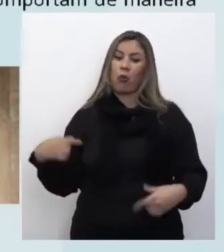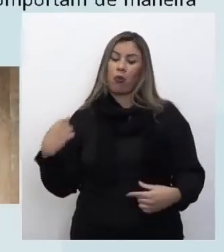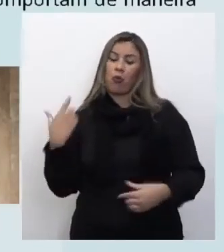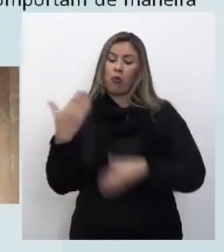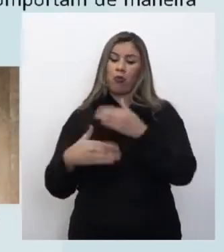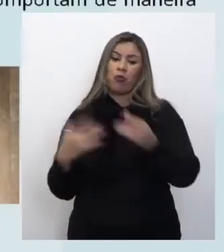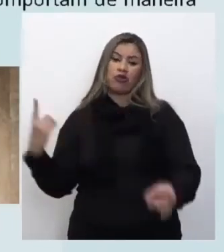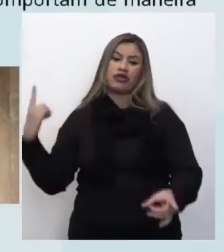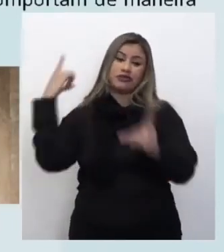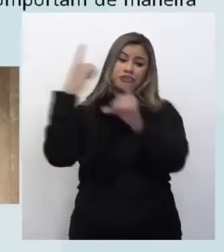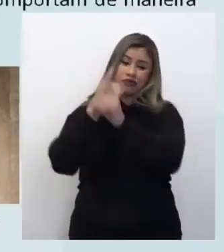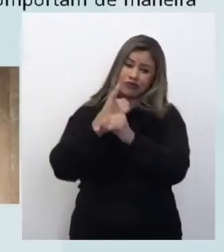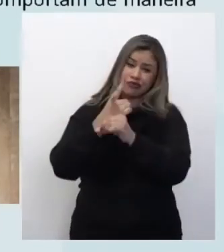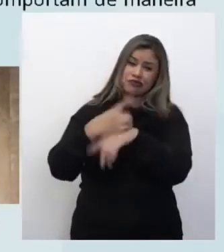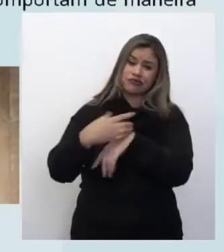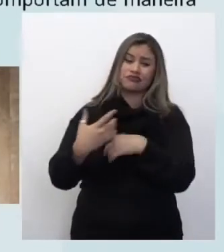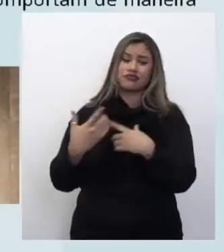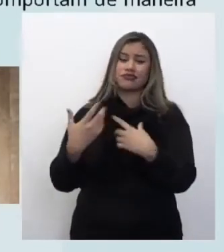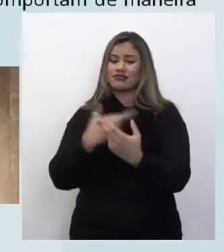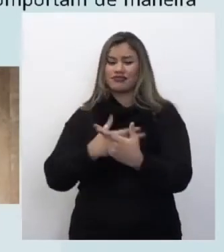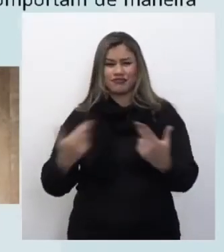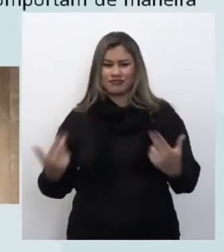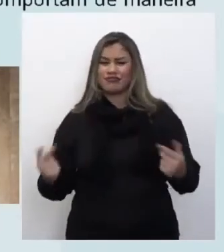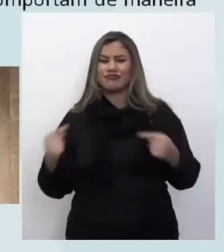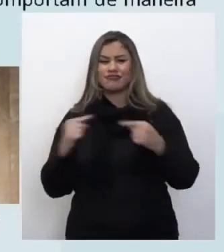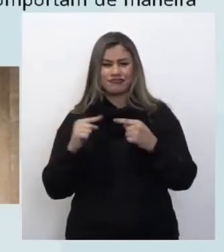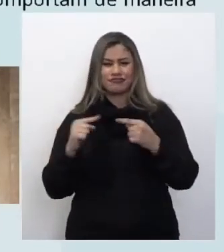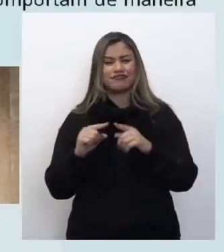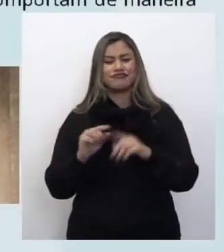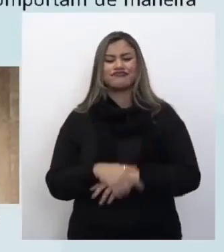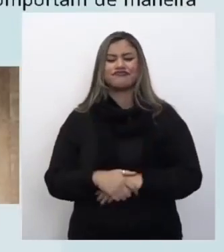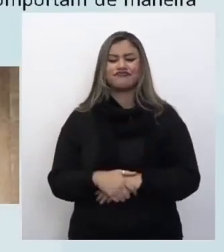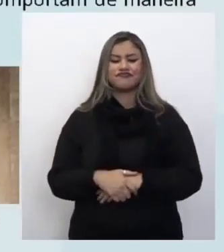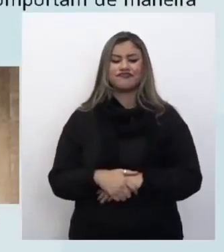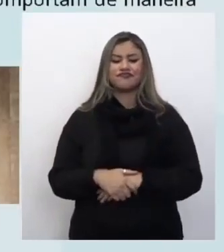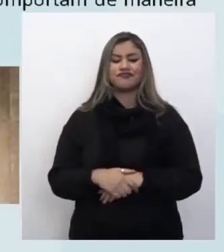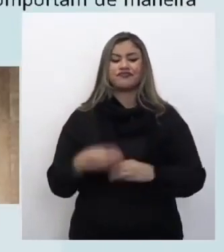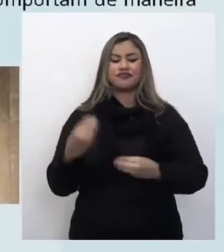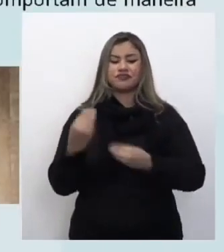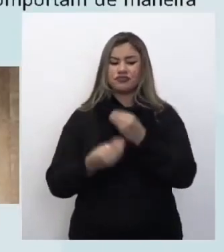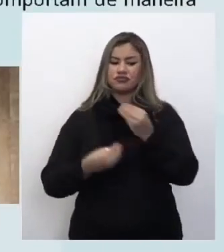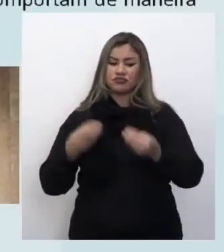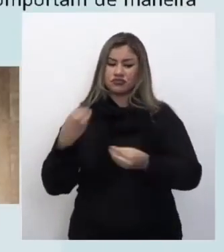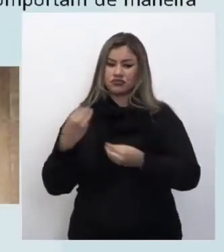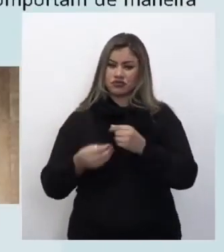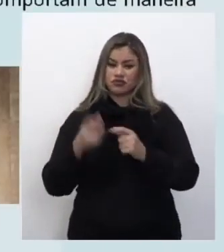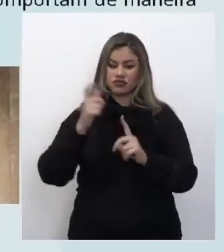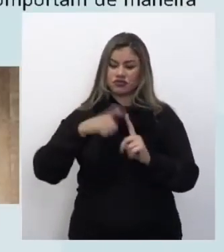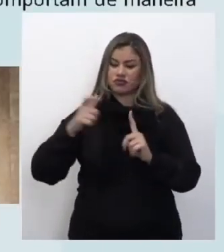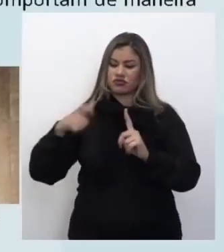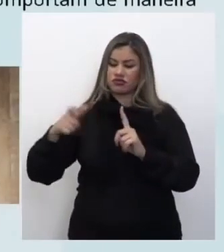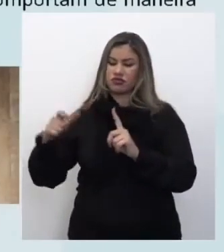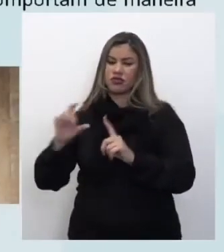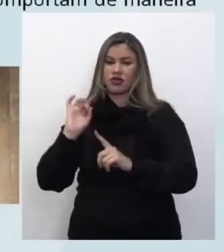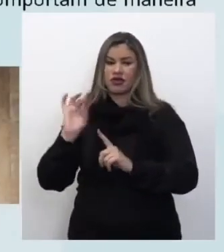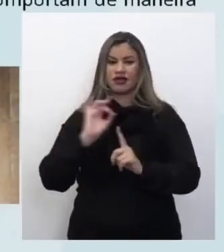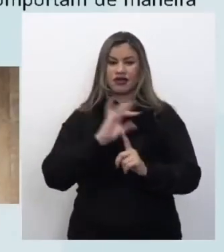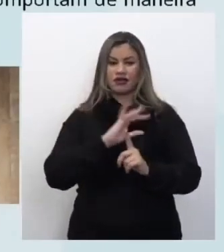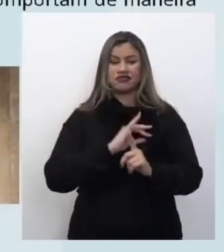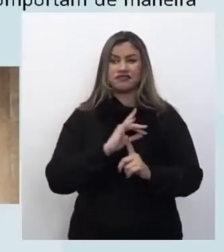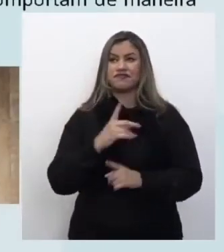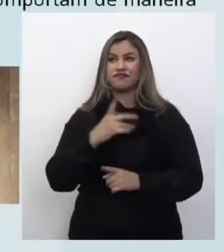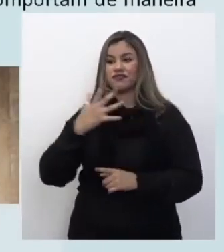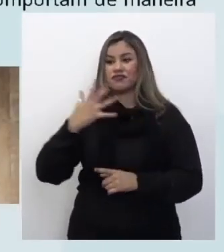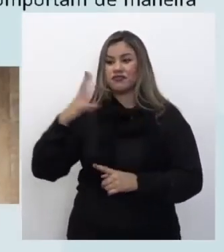né, turma? A trama é pensada em situações em que os personagens se comportam de maneira extravagante e